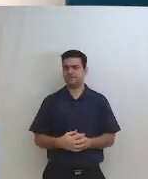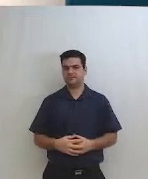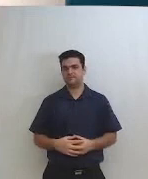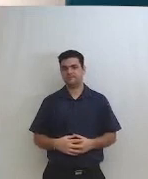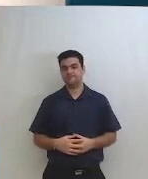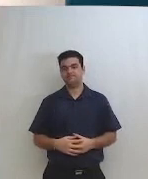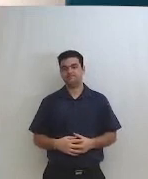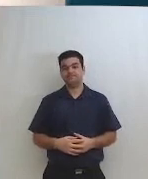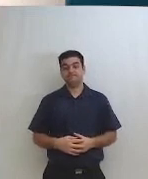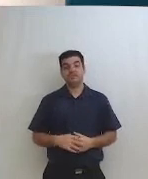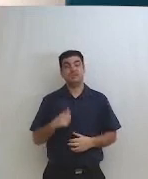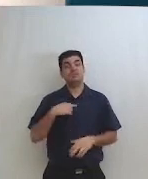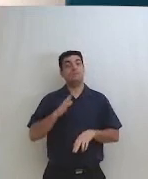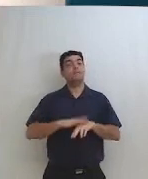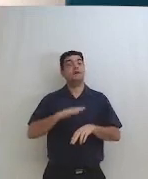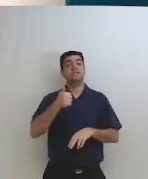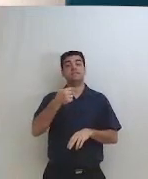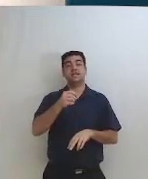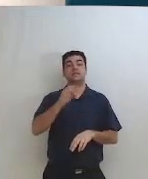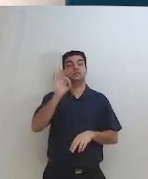da gravação foi suprimida.